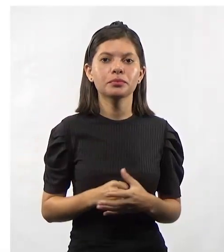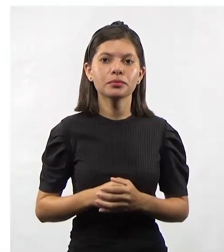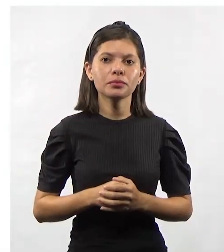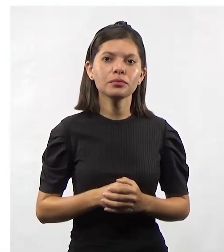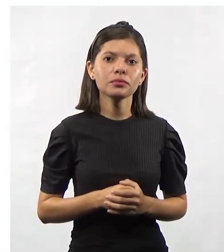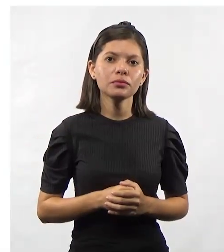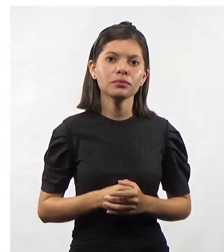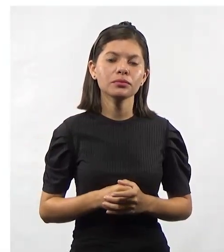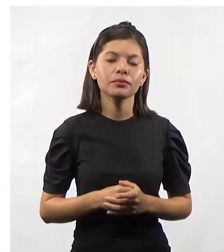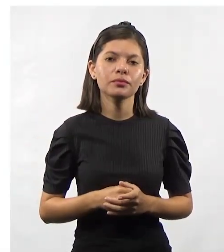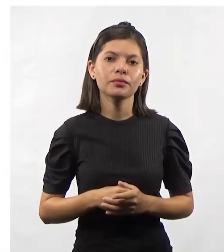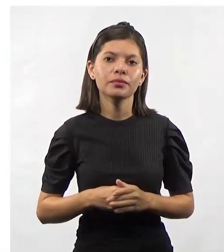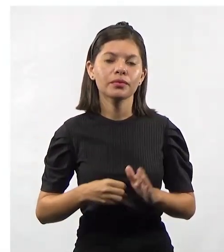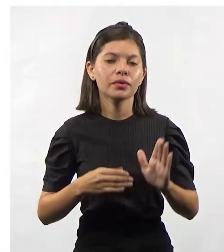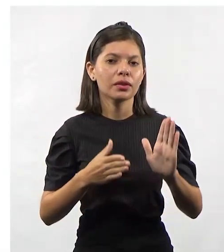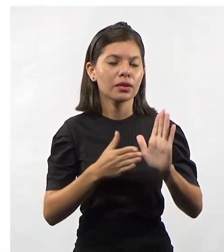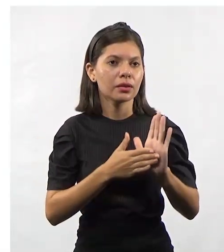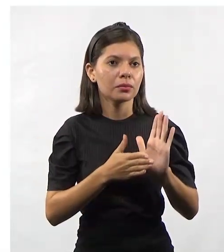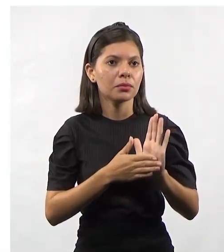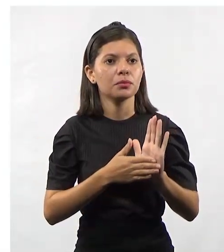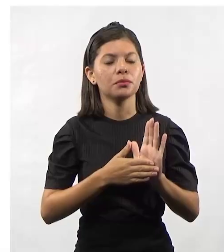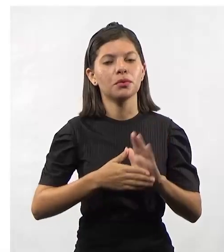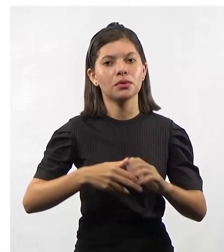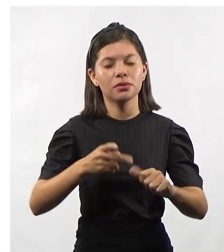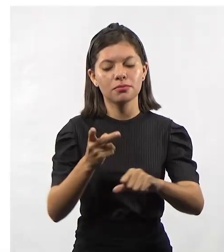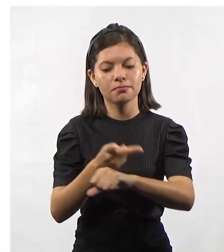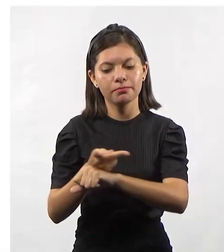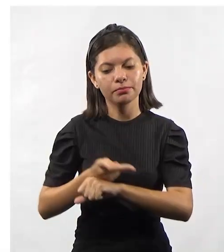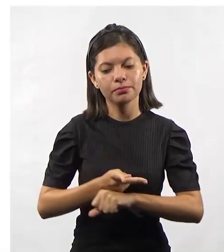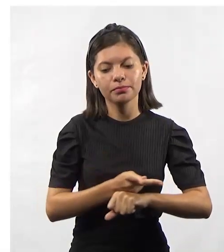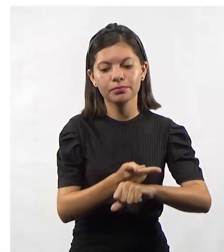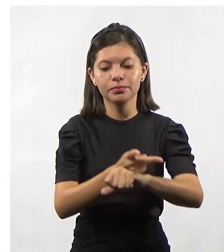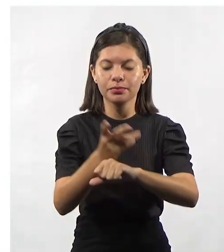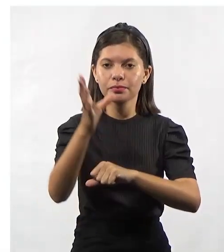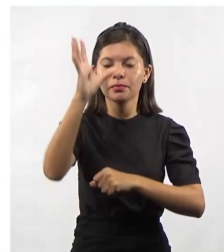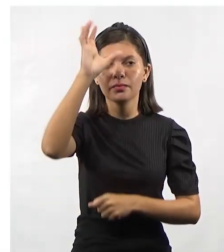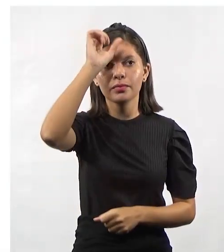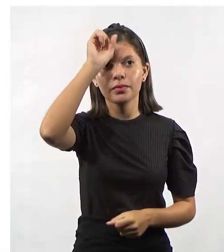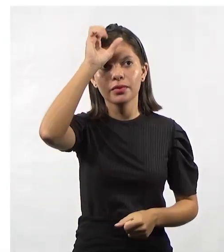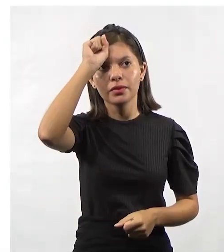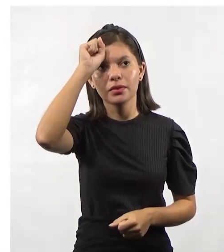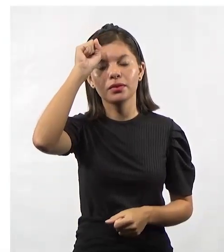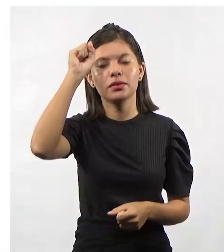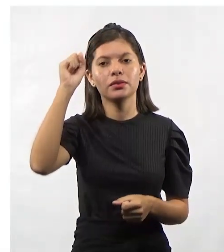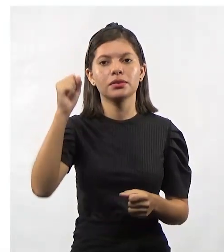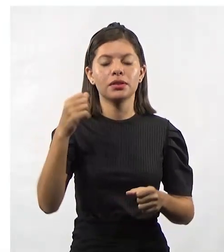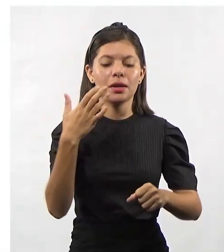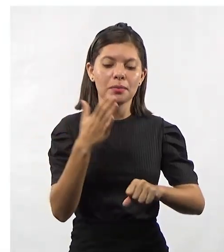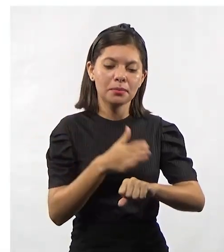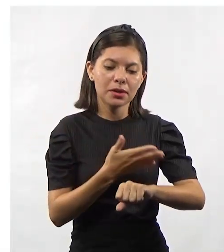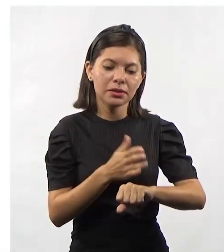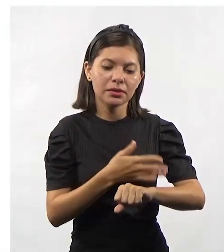aqui durante a nossa aula toda é essa busca do conhecimento, né, conhecer para praticar, que seria a